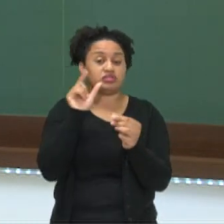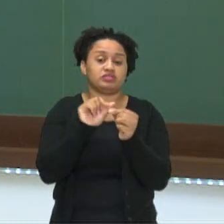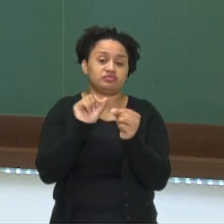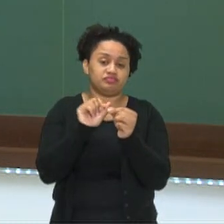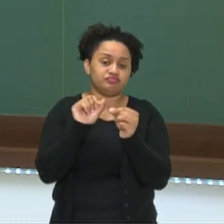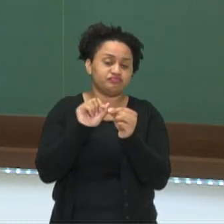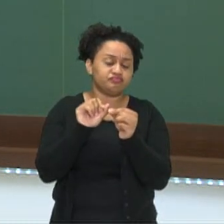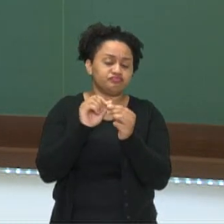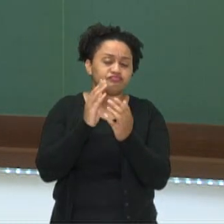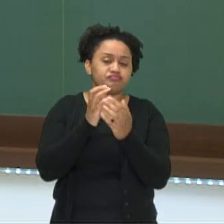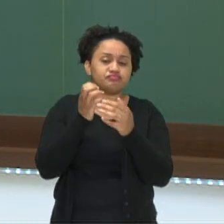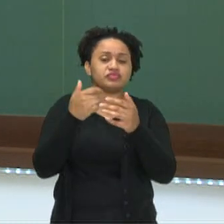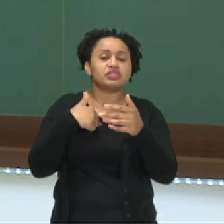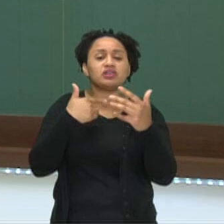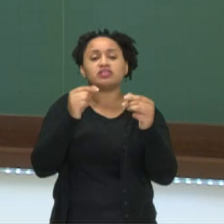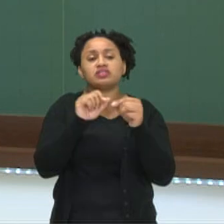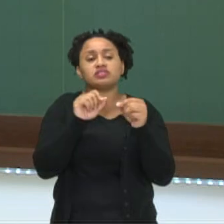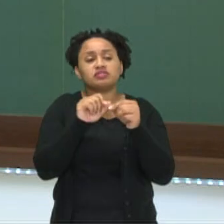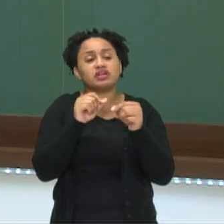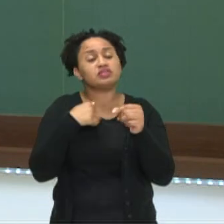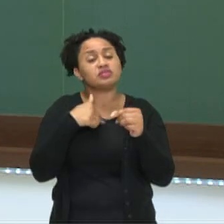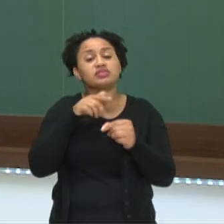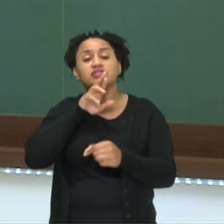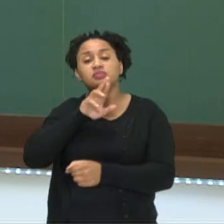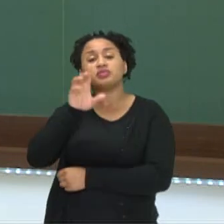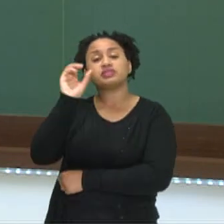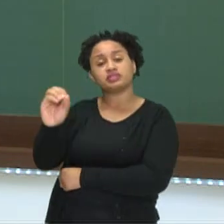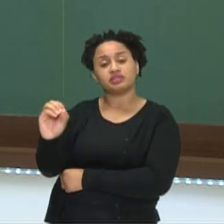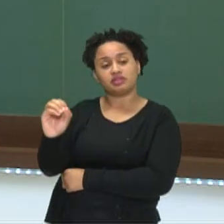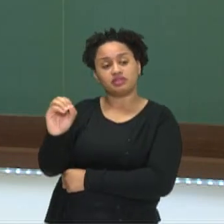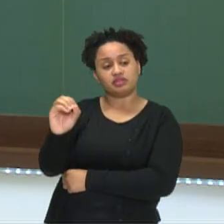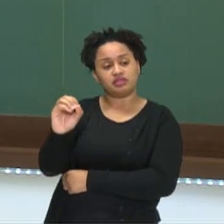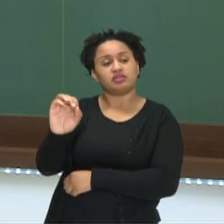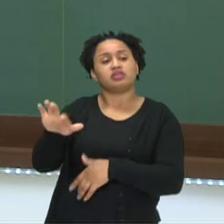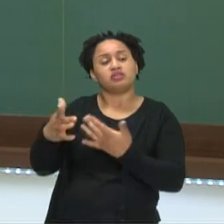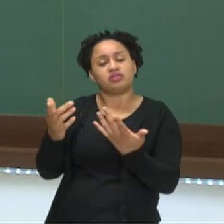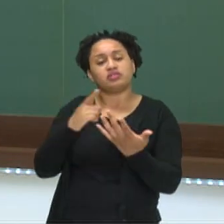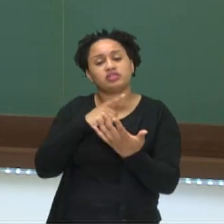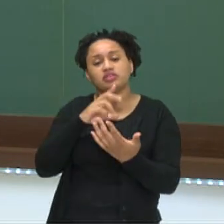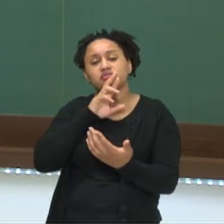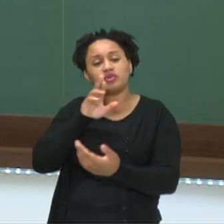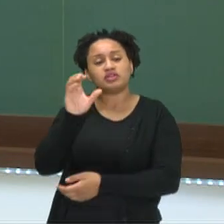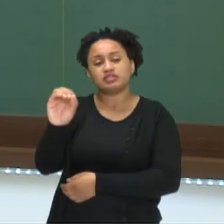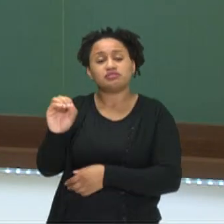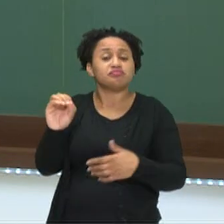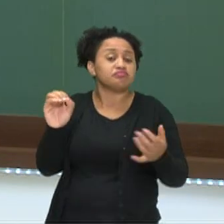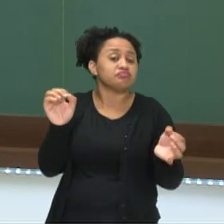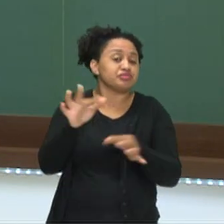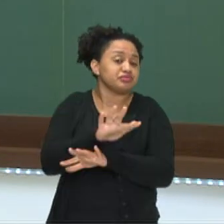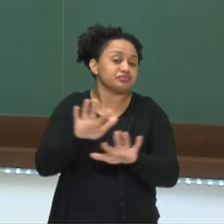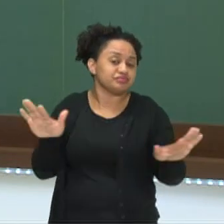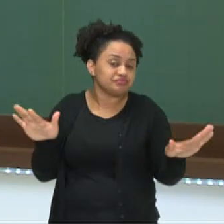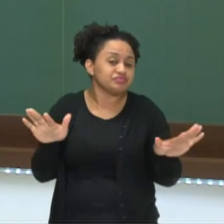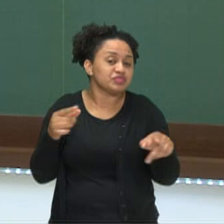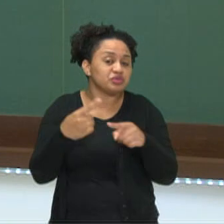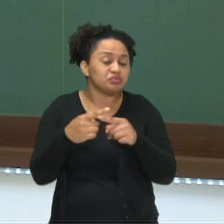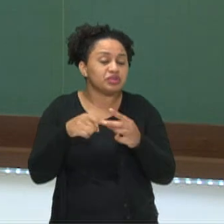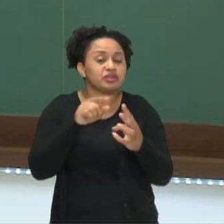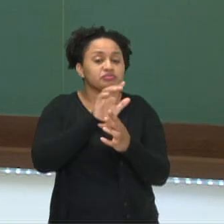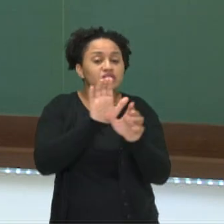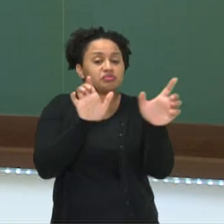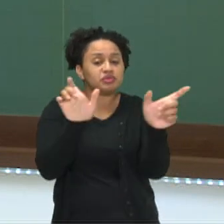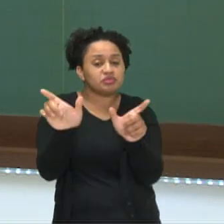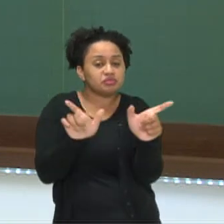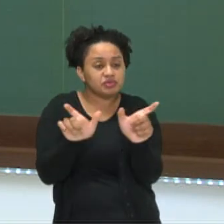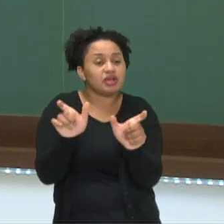E fatorando, gente, eu tenho um produto que é 0. E quando aparece um produto que é 0, acabou nosso problema. Porque as 2 parcelas vão